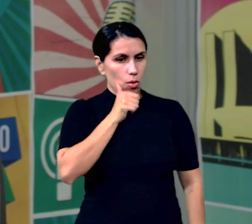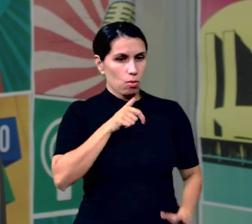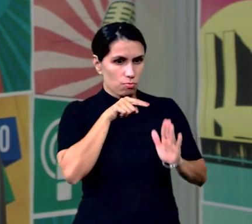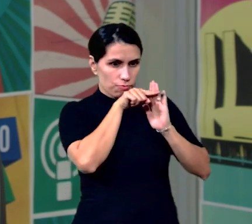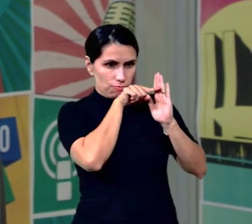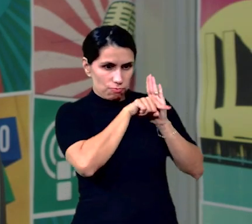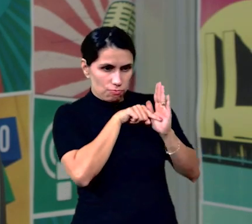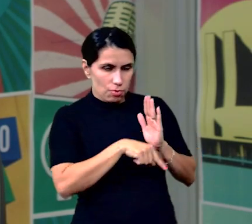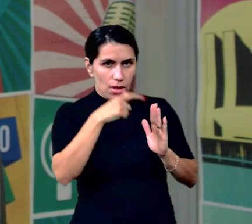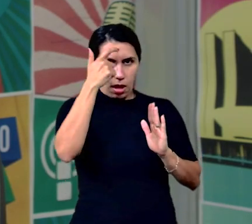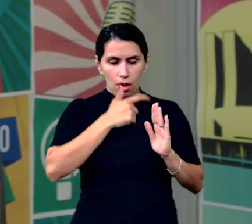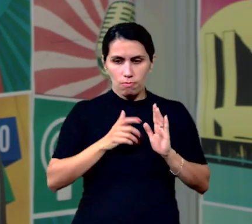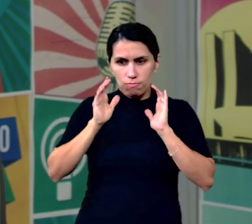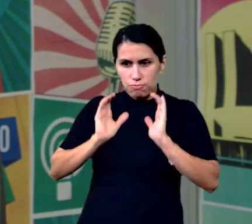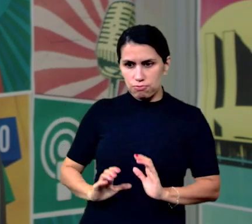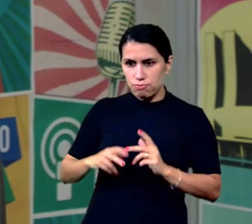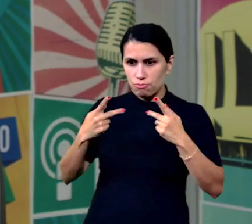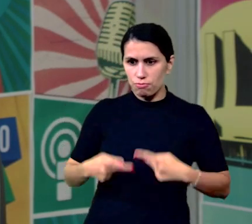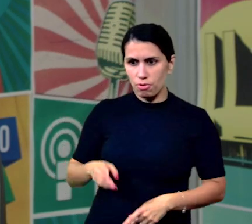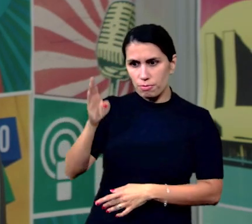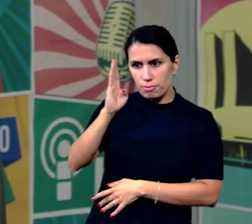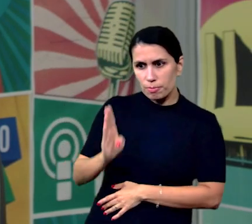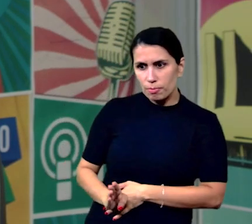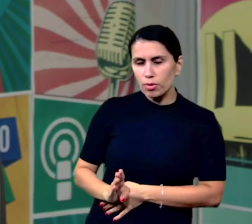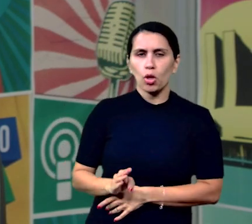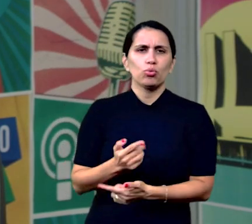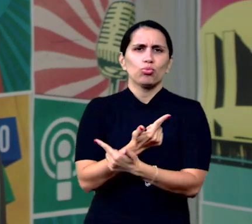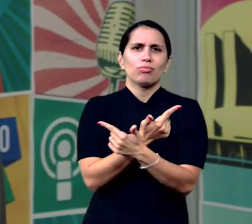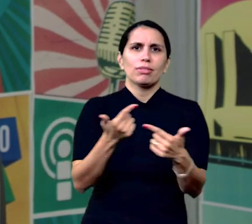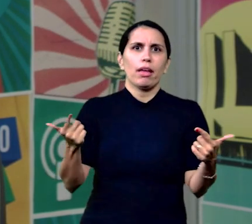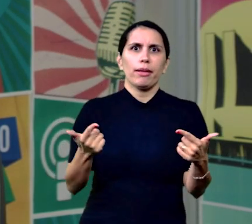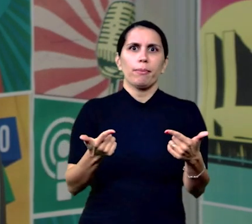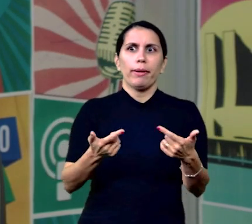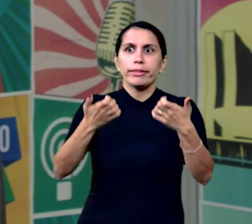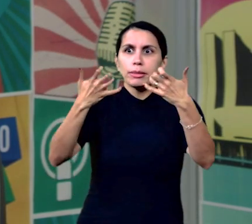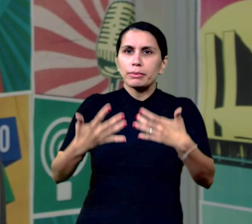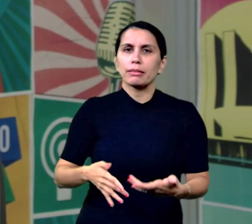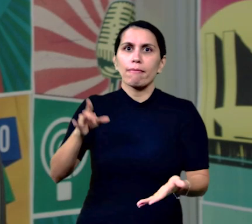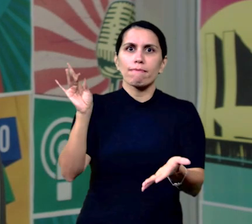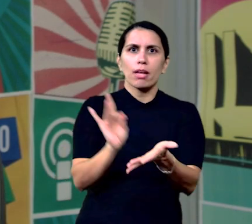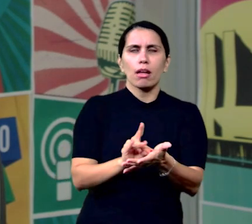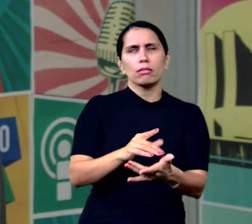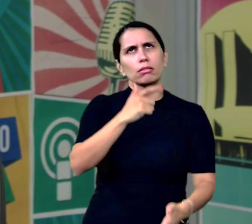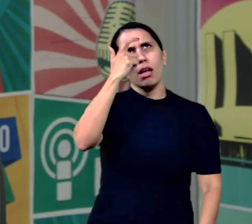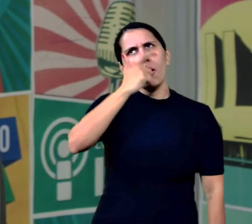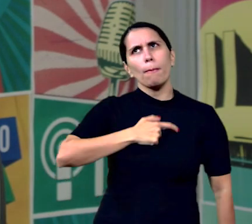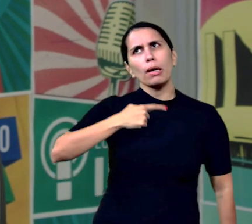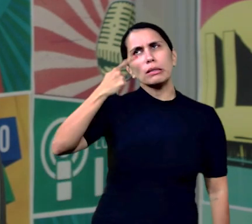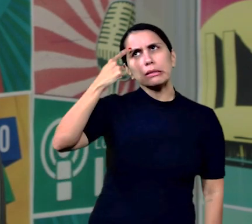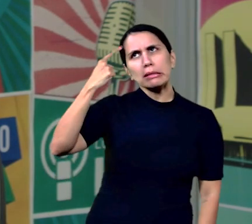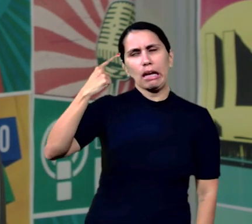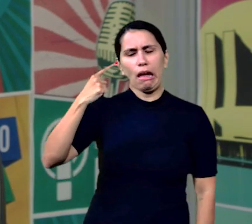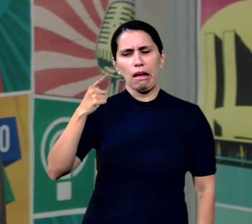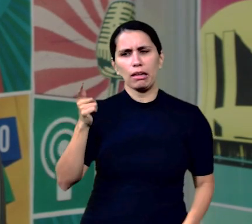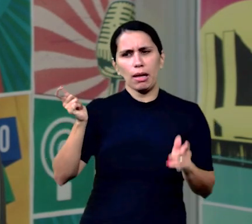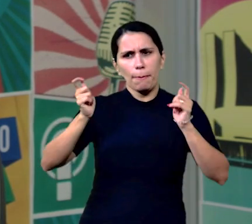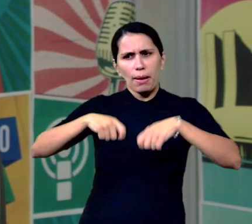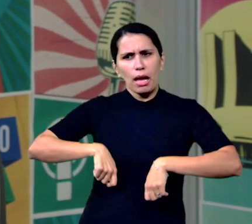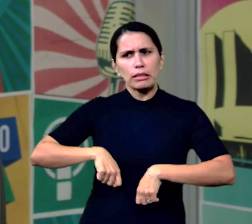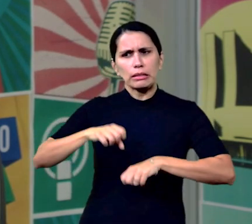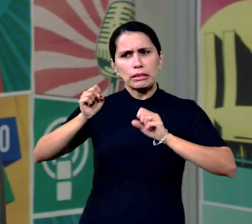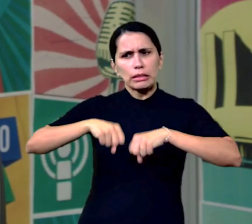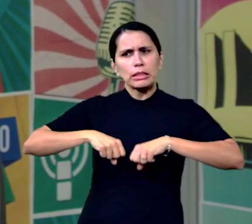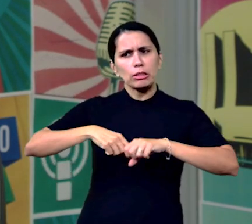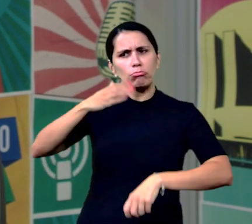como cidadã brasileira, né? Não tem uma justificativa plausível de pensar o que eu pode, né, justificar eu fazer